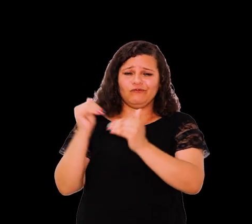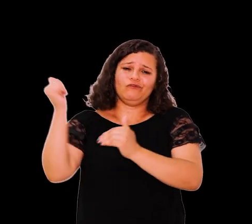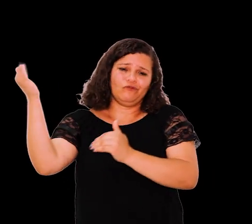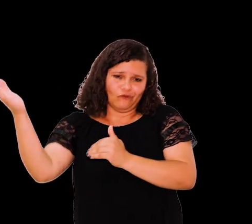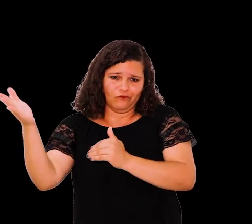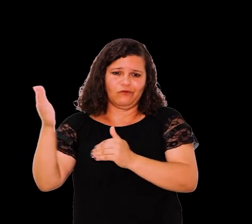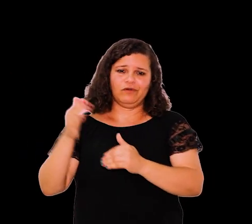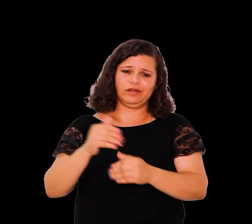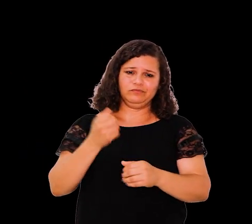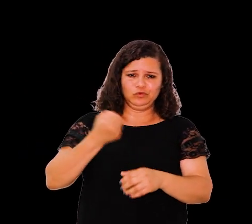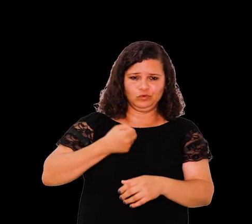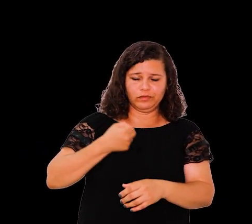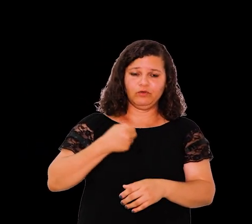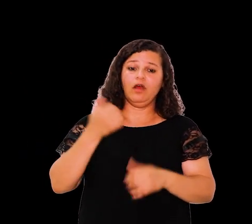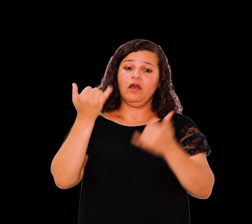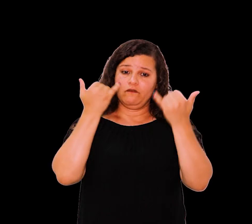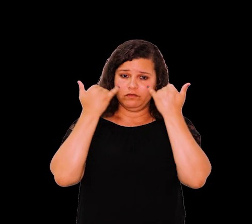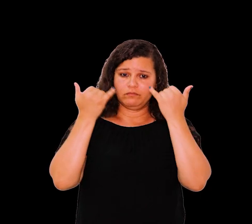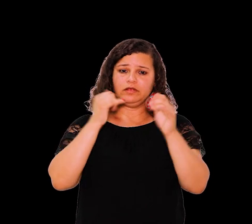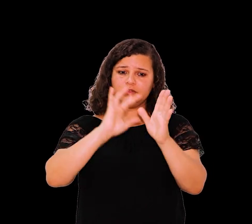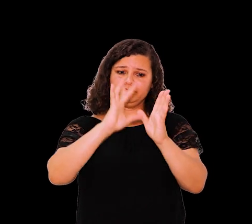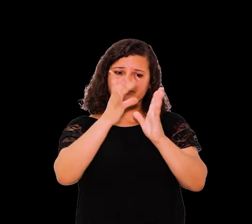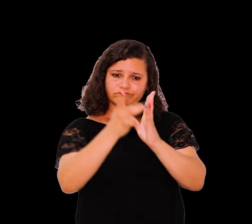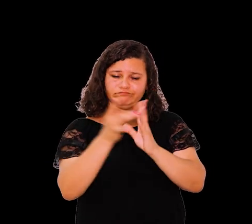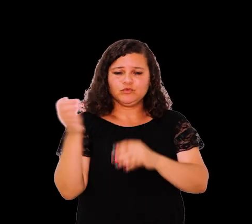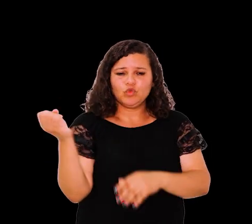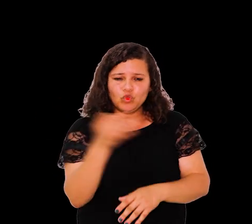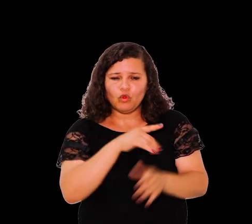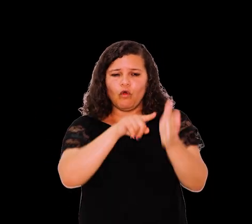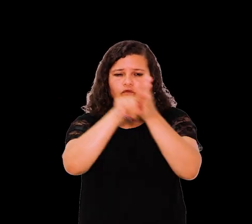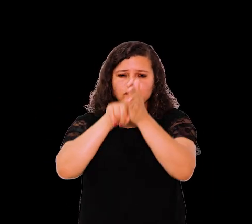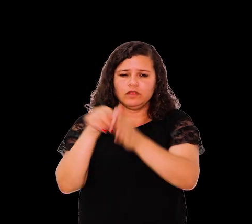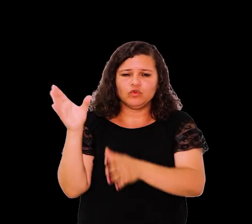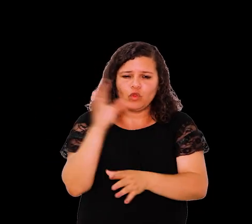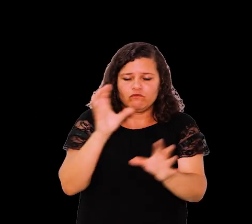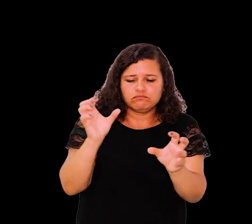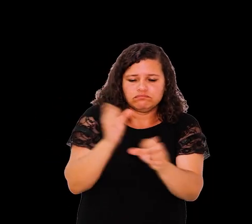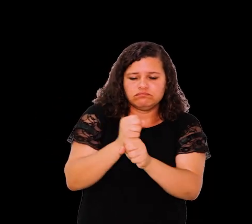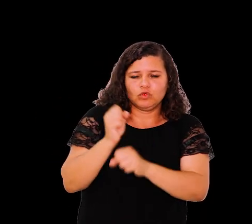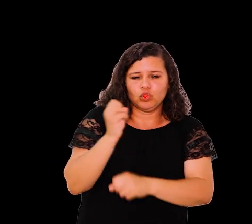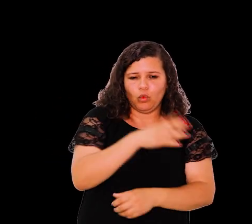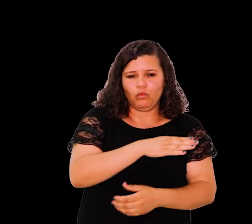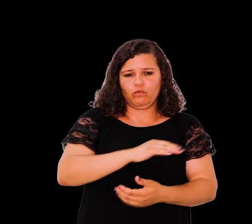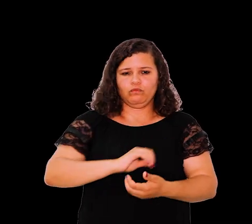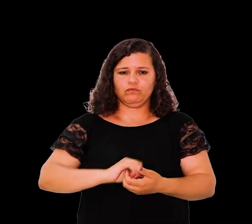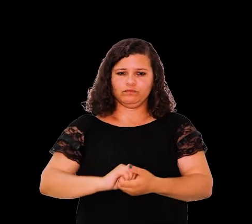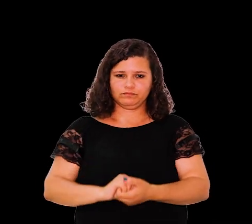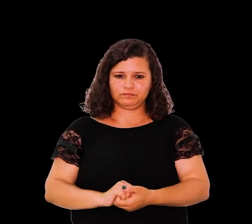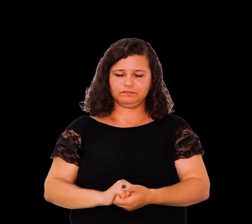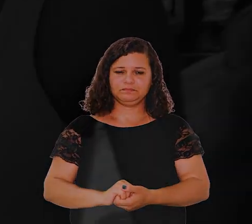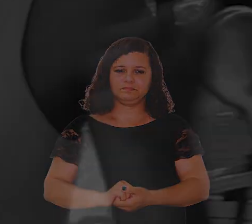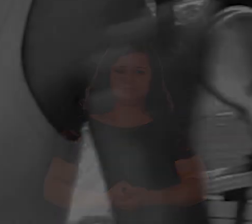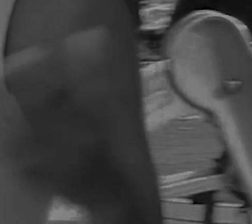estão aquém. A federação informou que pretende fazer um novo censo com dados mais precisos.